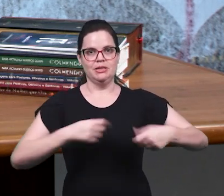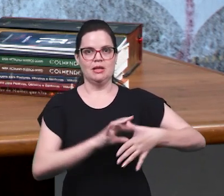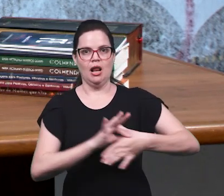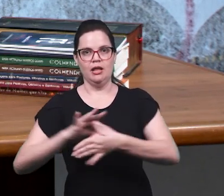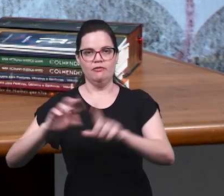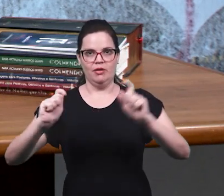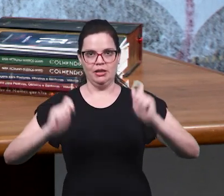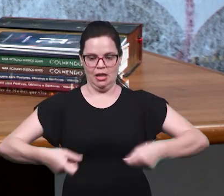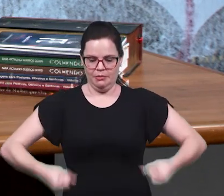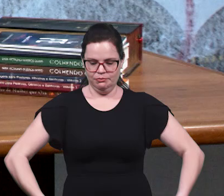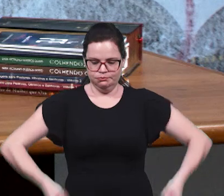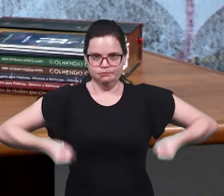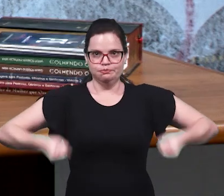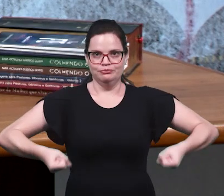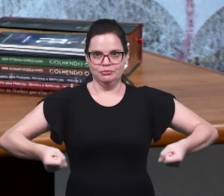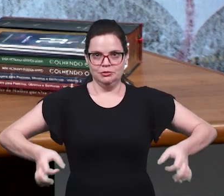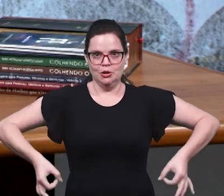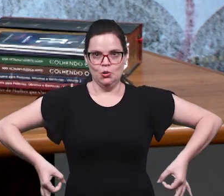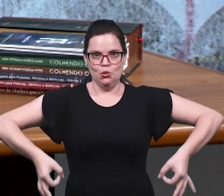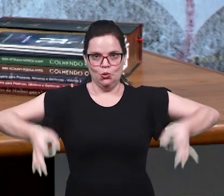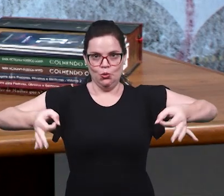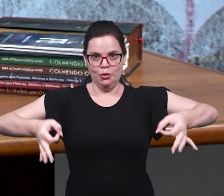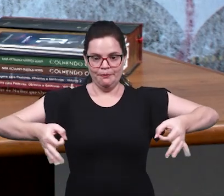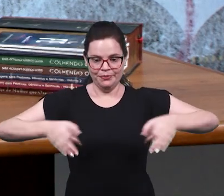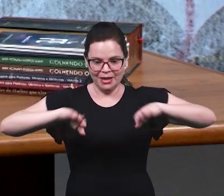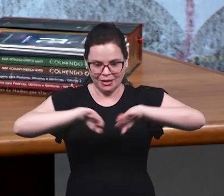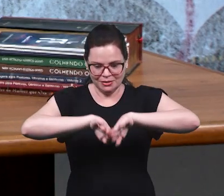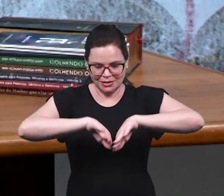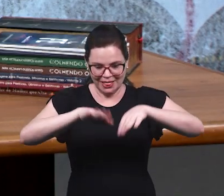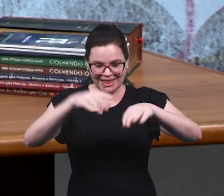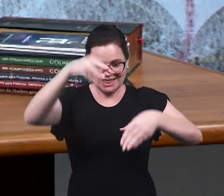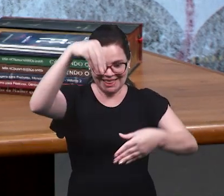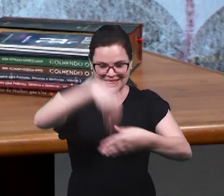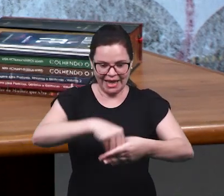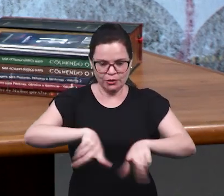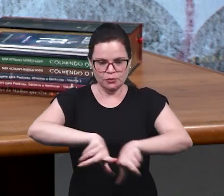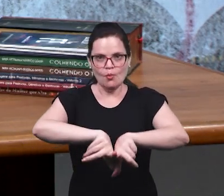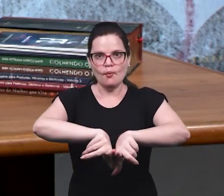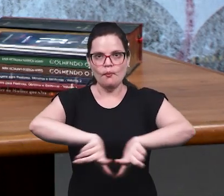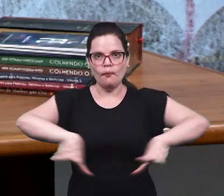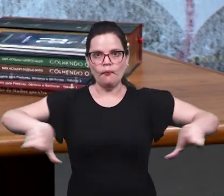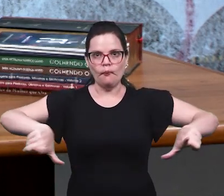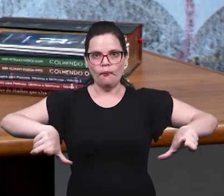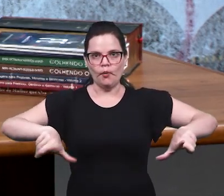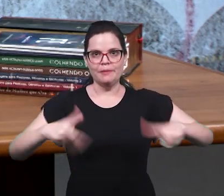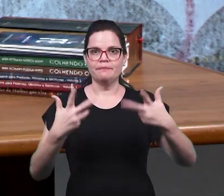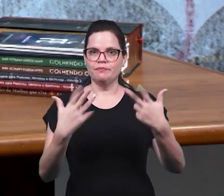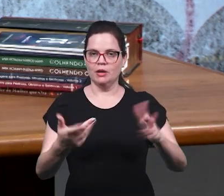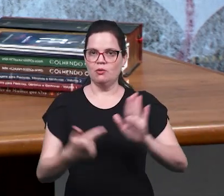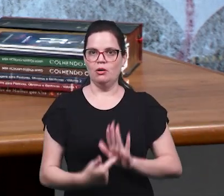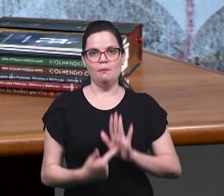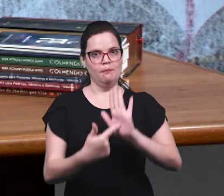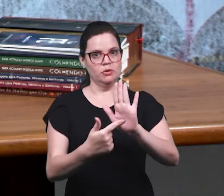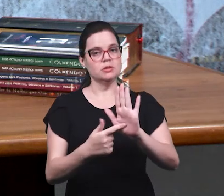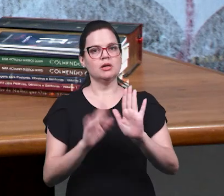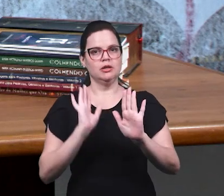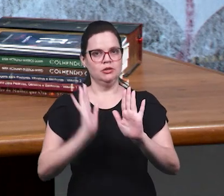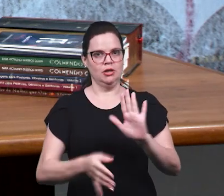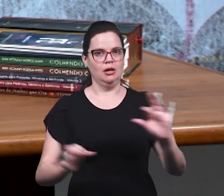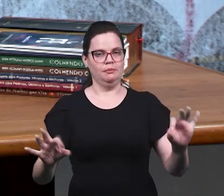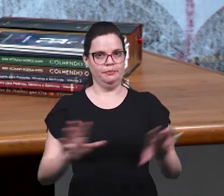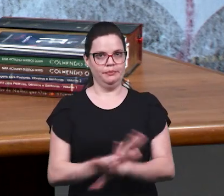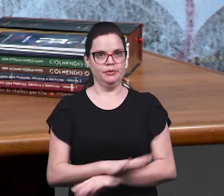levado. Oco de tábuas o farás, como se te mostrou no monte, assim o